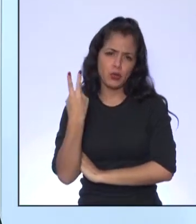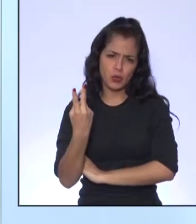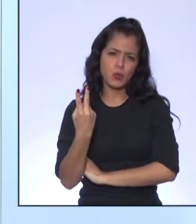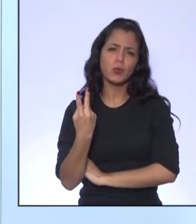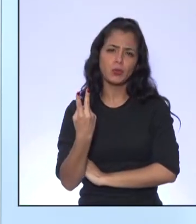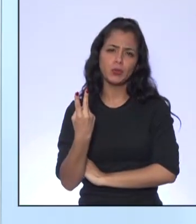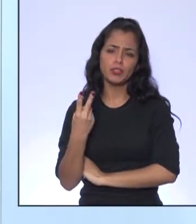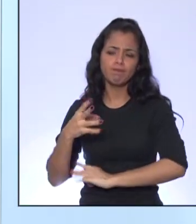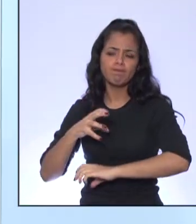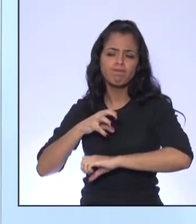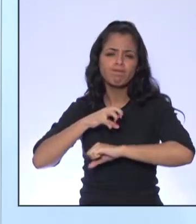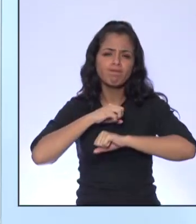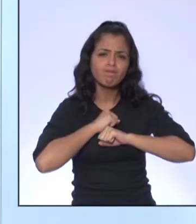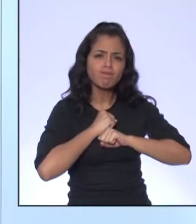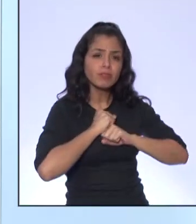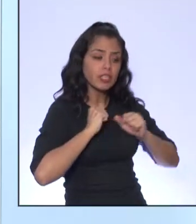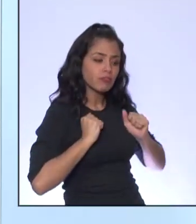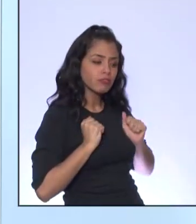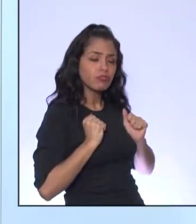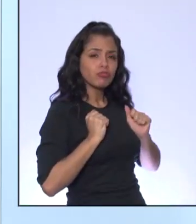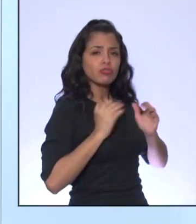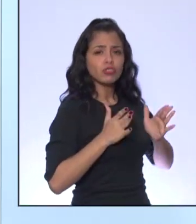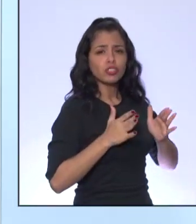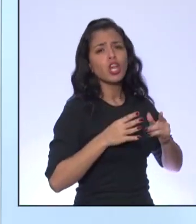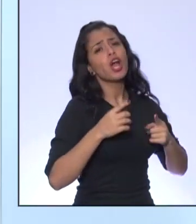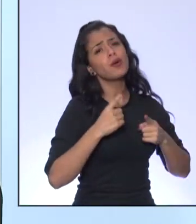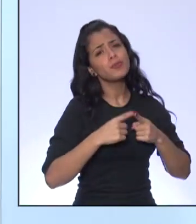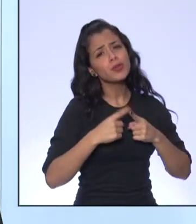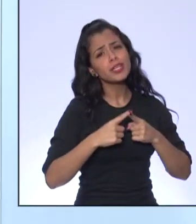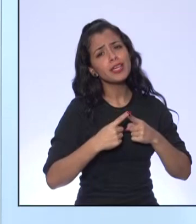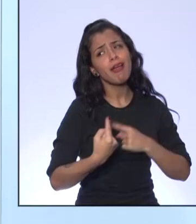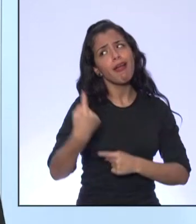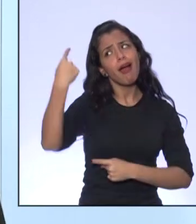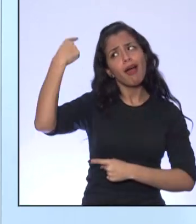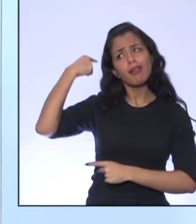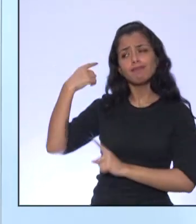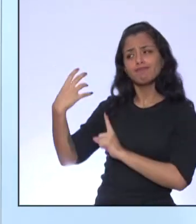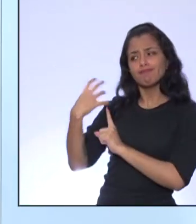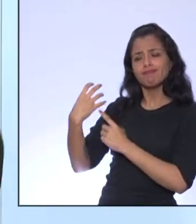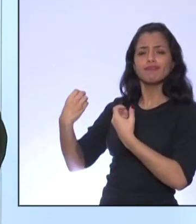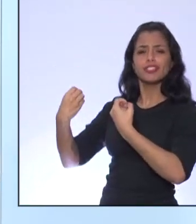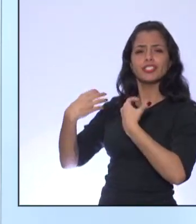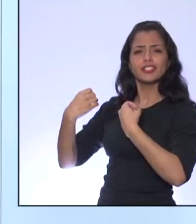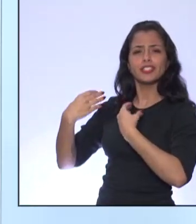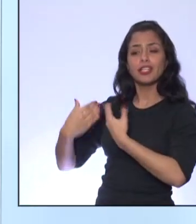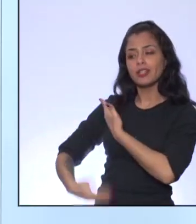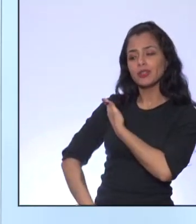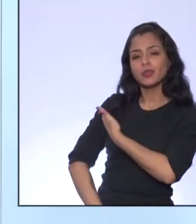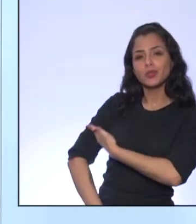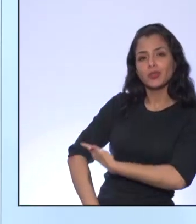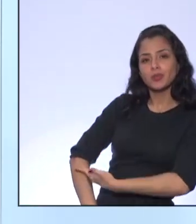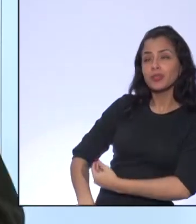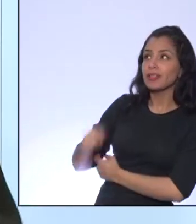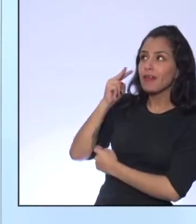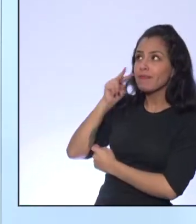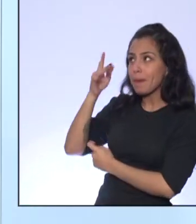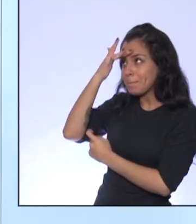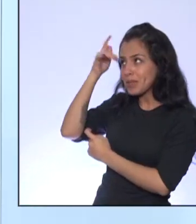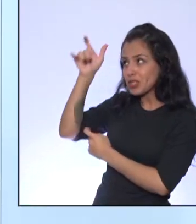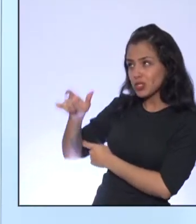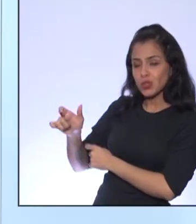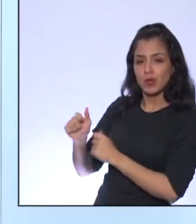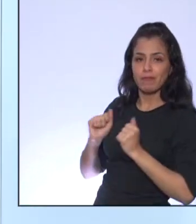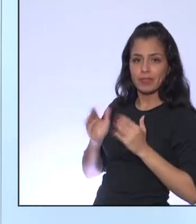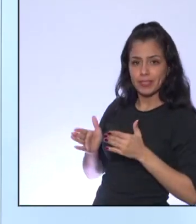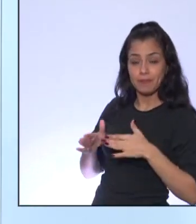gente passa a fazer coisas porque nós somos ensinados a fazer, porque nós estamos acostumados a ver alguém fazer. E o